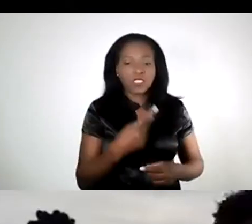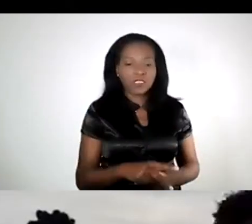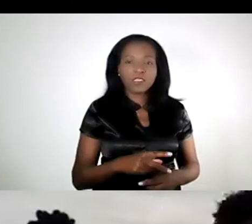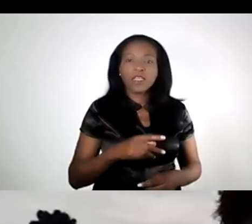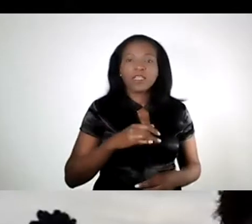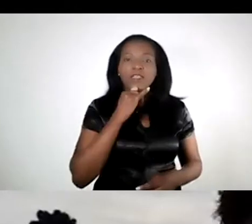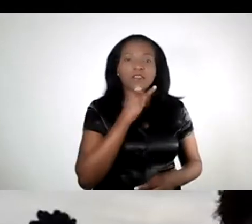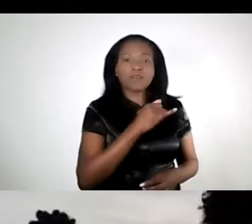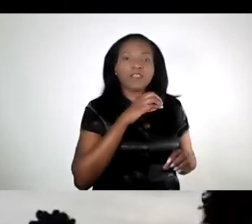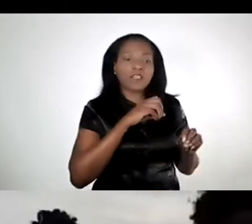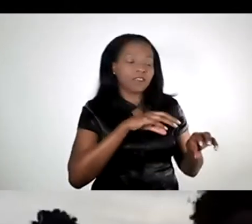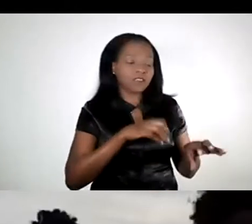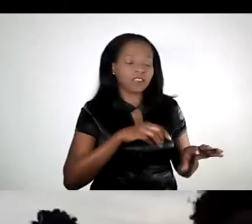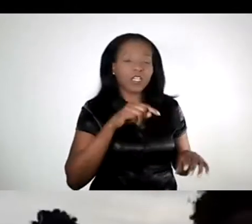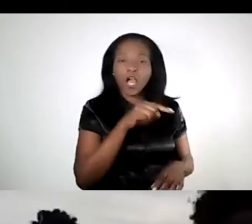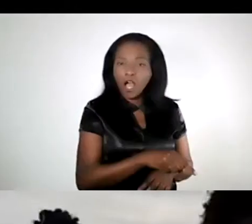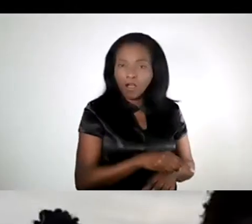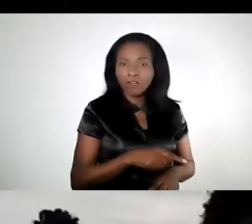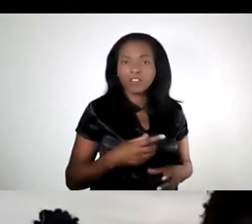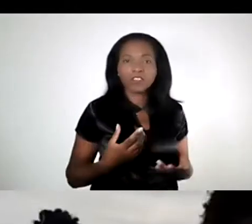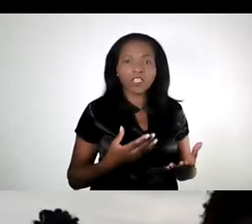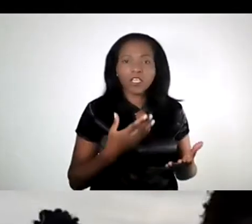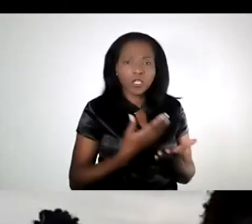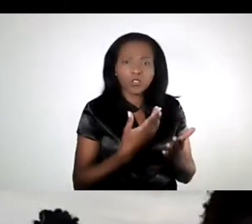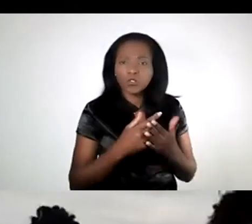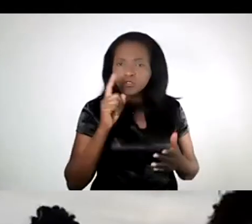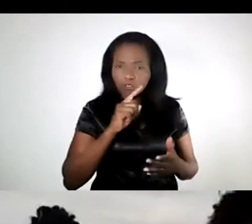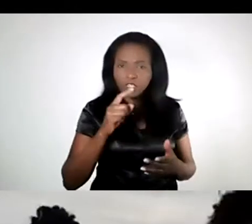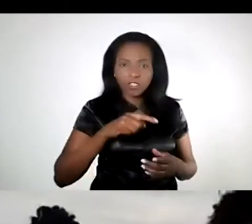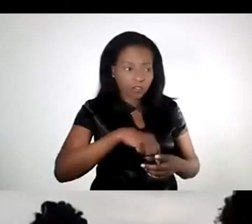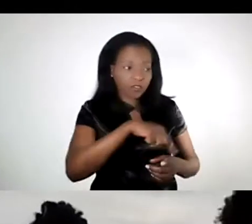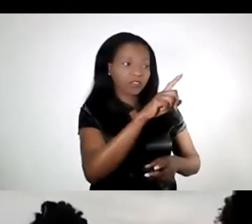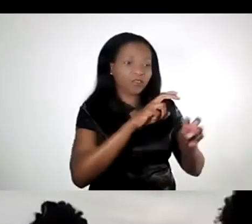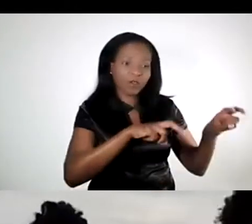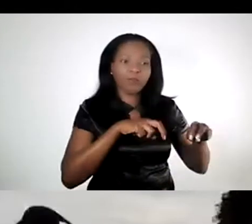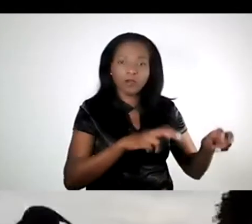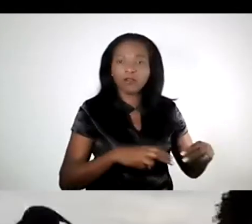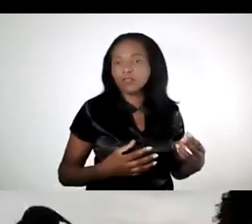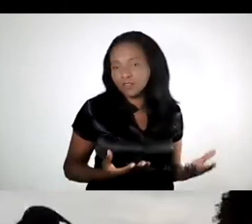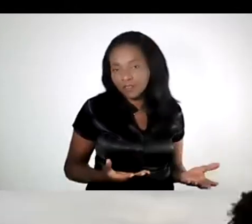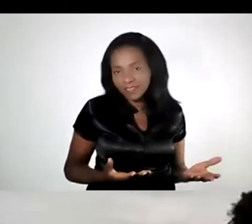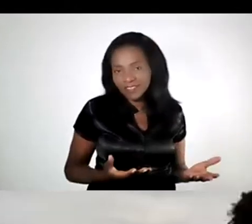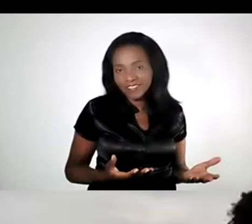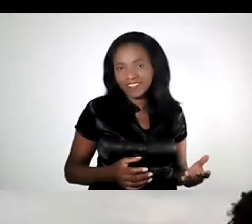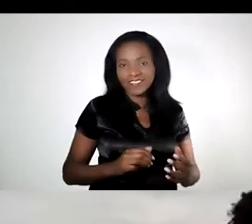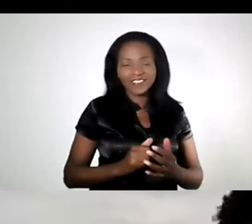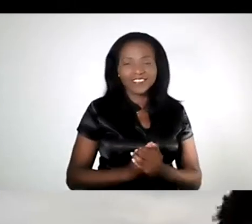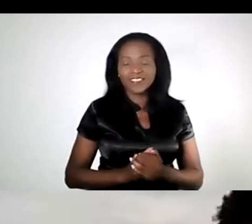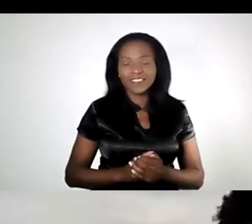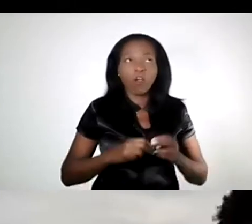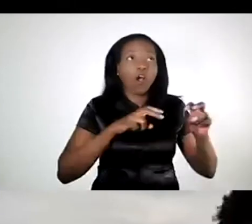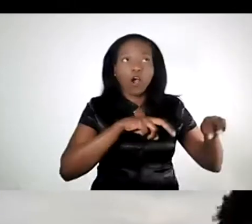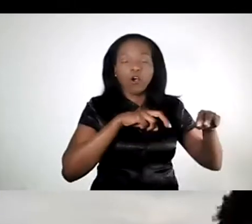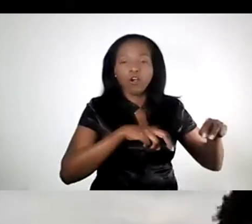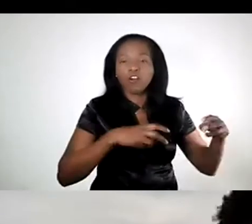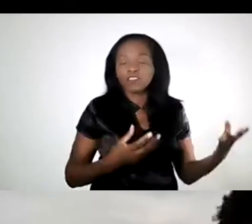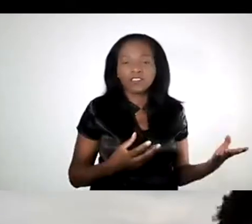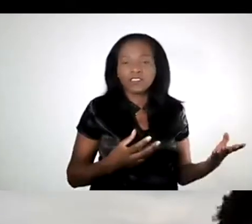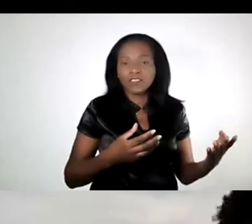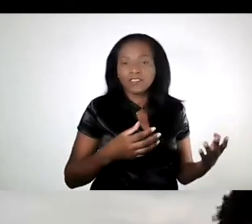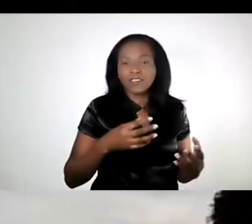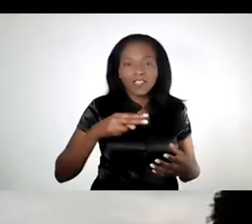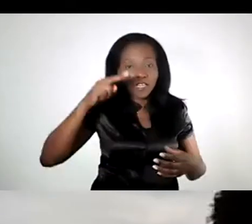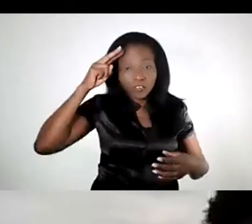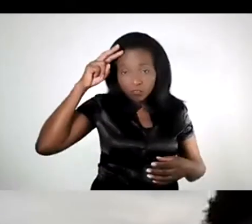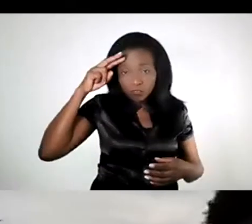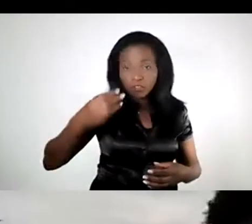vai para a roça. Então, a roça, com né, toda essa construção, que é a história e a vida